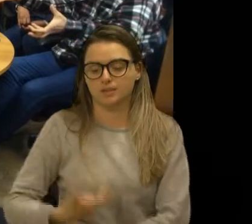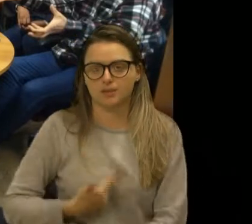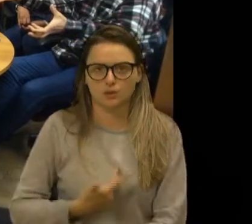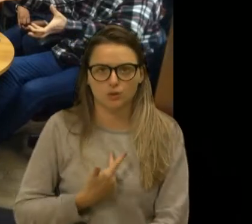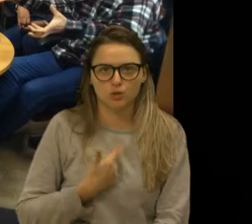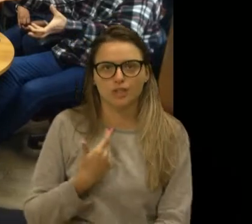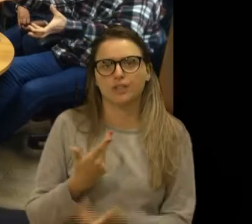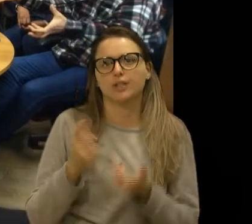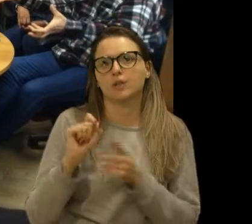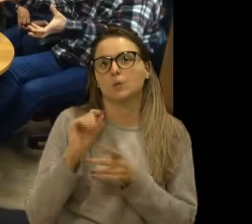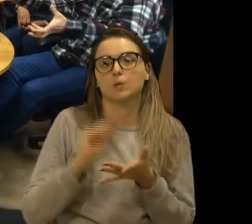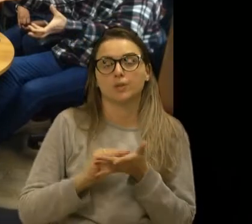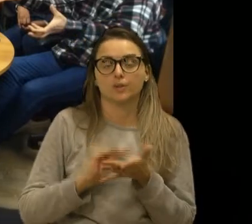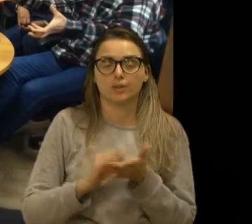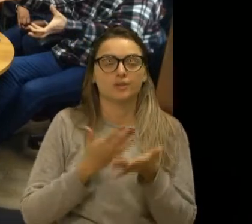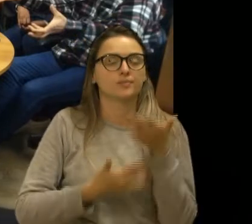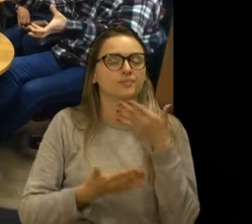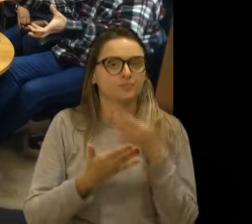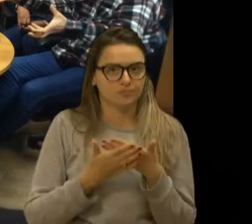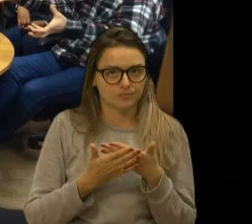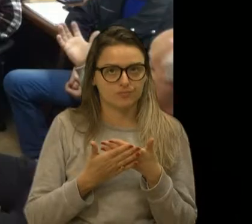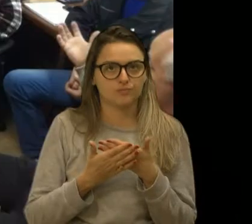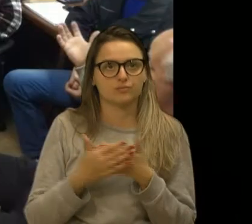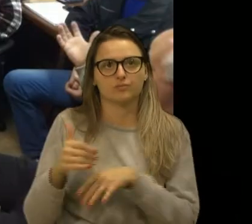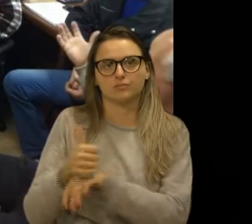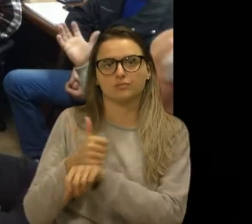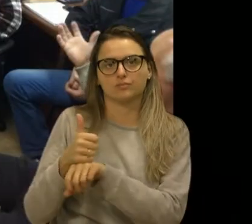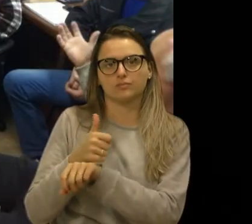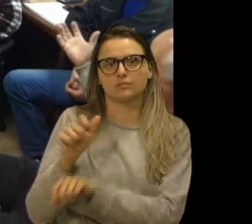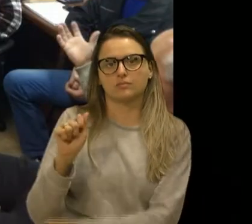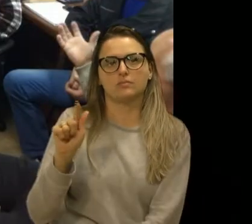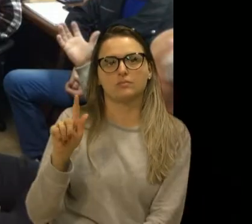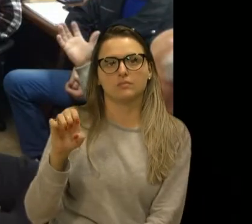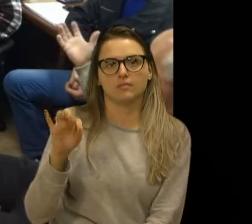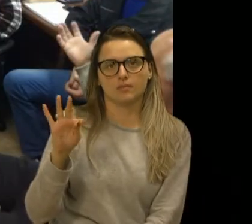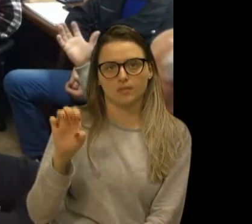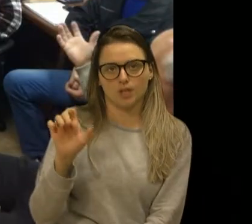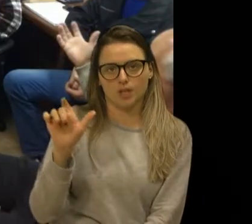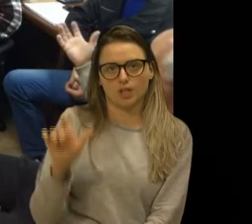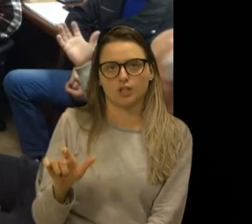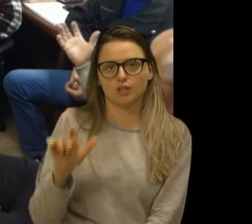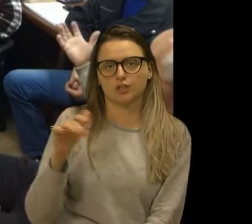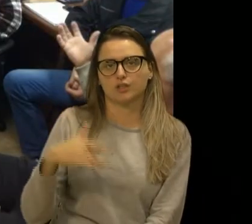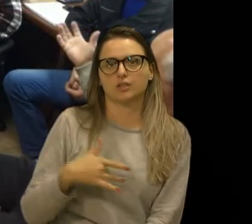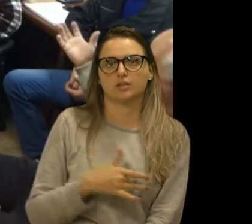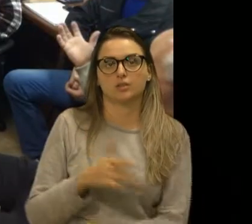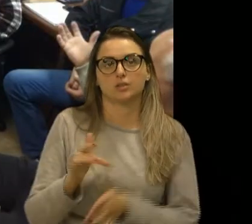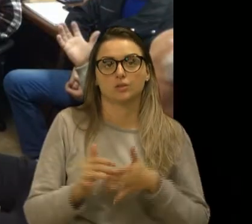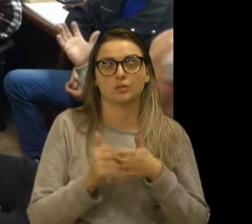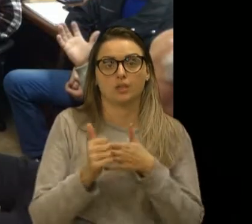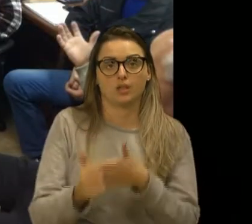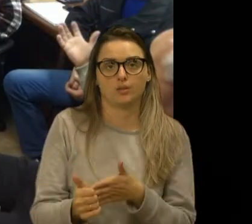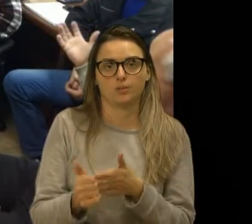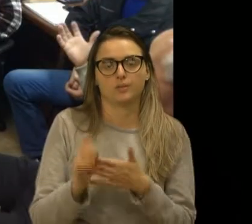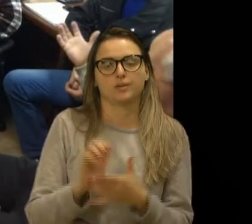enfim. Tudo isso, esses nossos agentes, eles estão acompanhando de perto